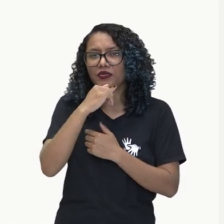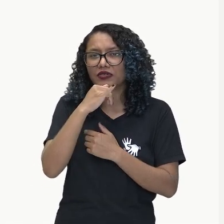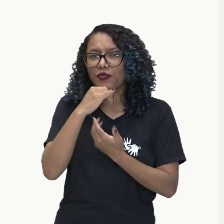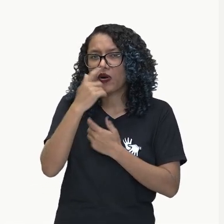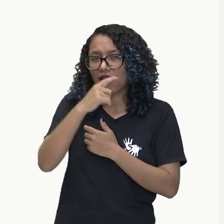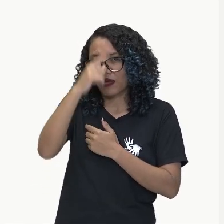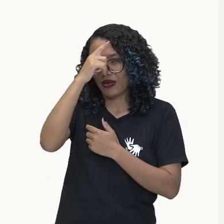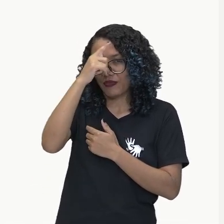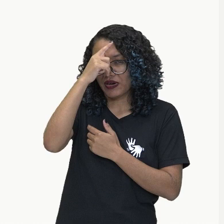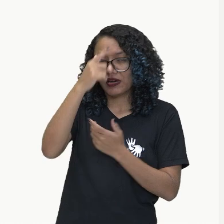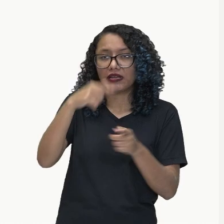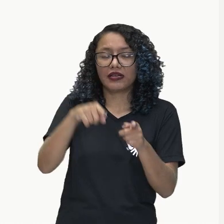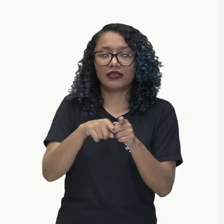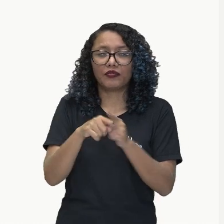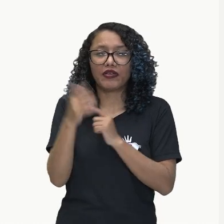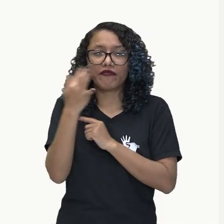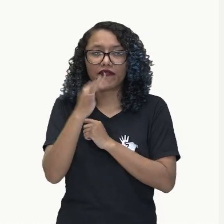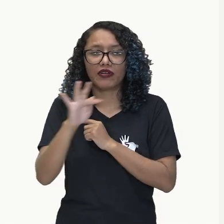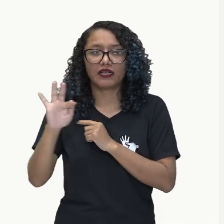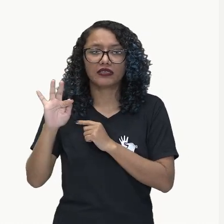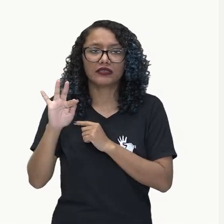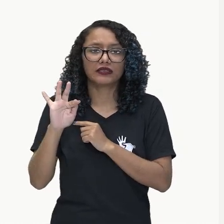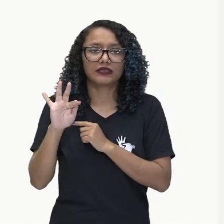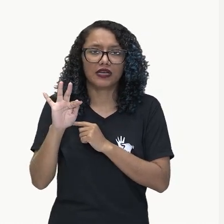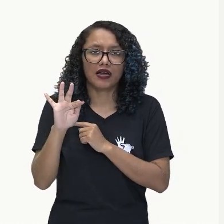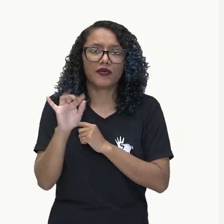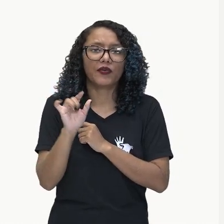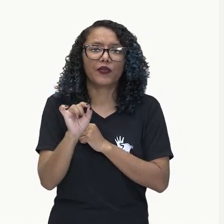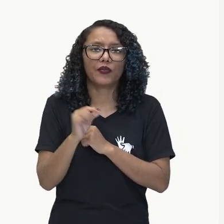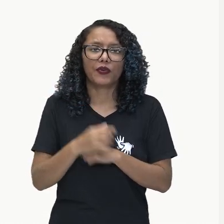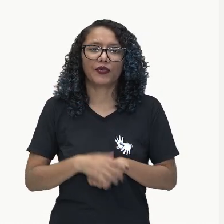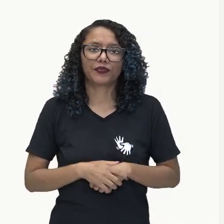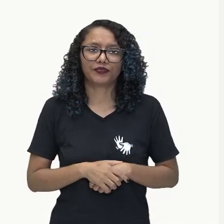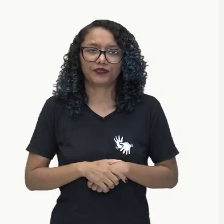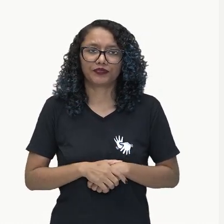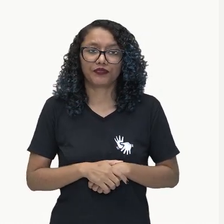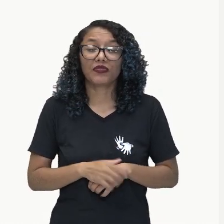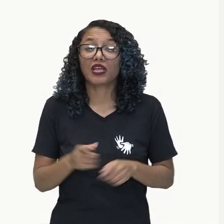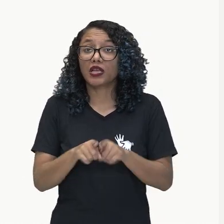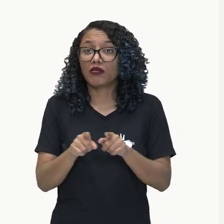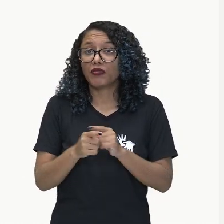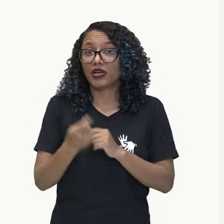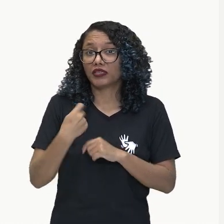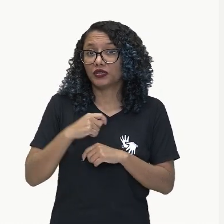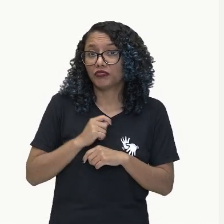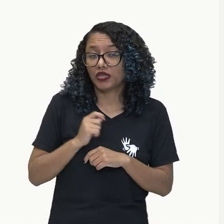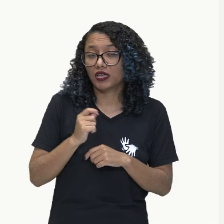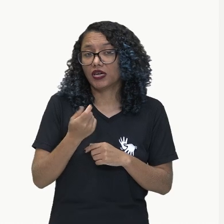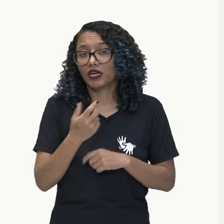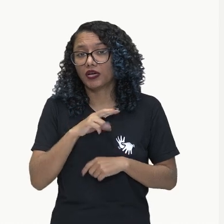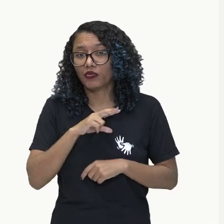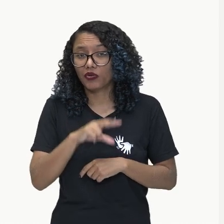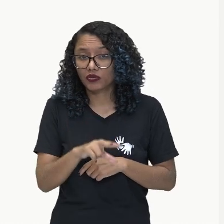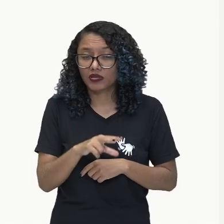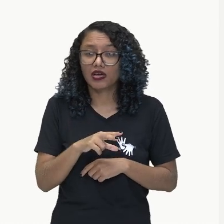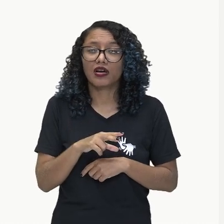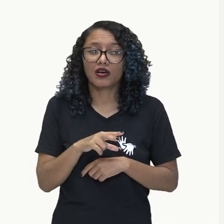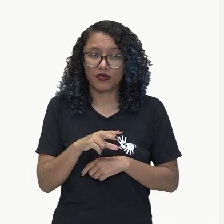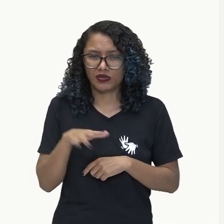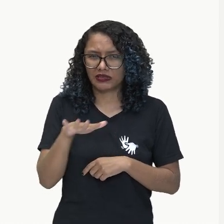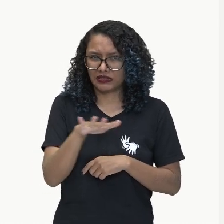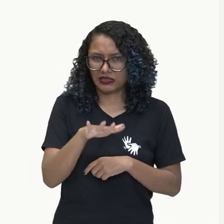França, aquela região como a Espanha, Portugal, né? Essa área